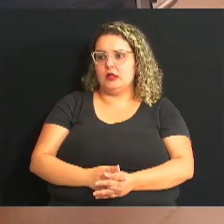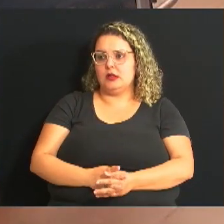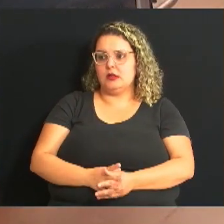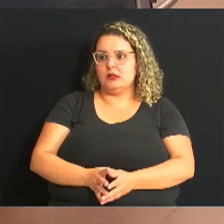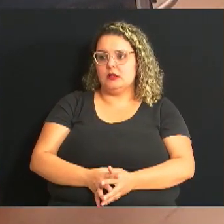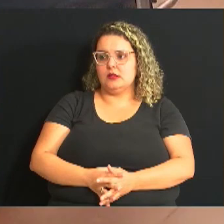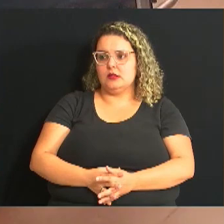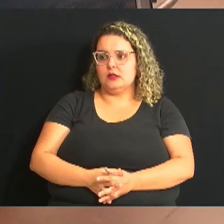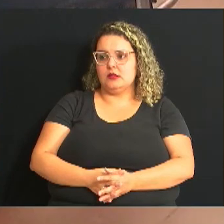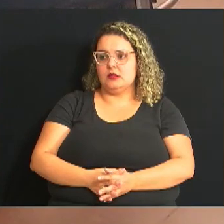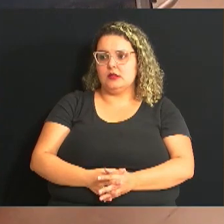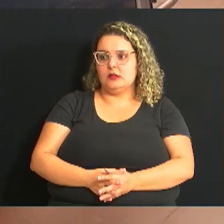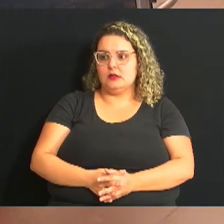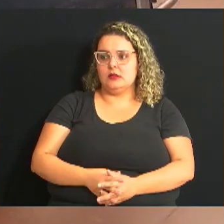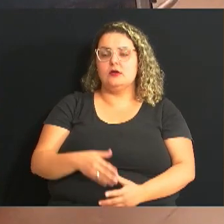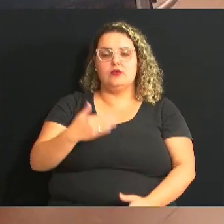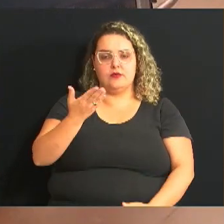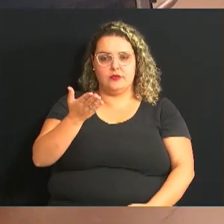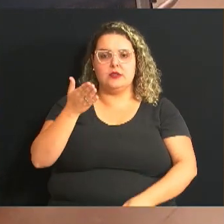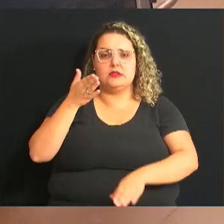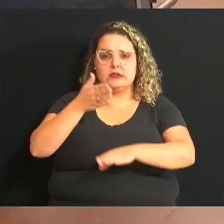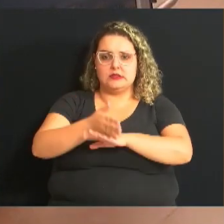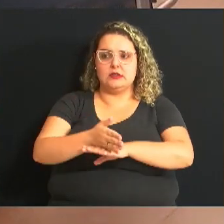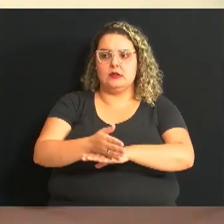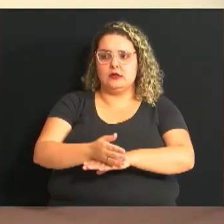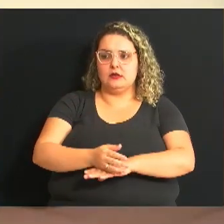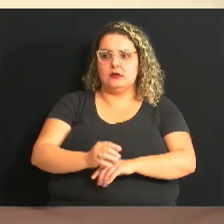inclusive, você acessa, aparece aí, ó,